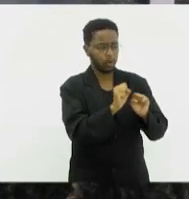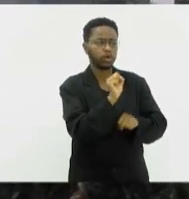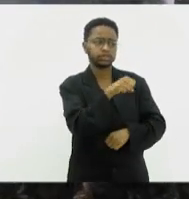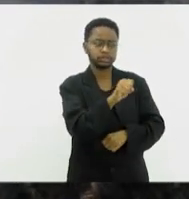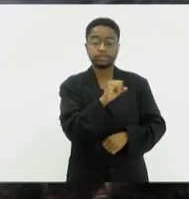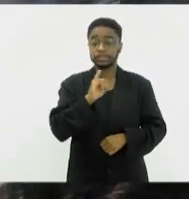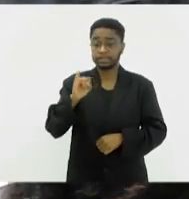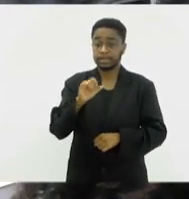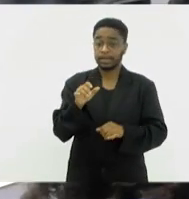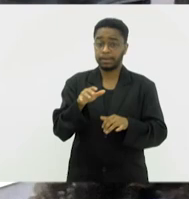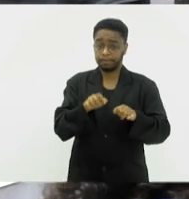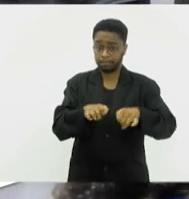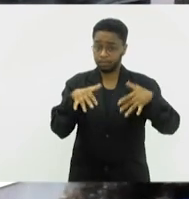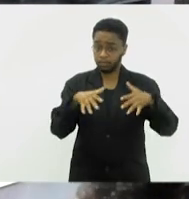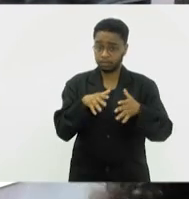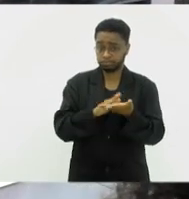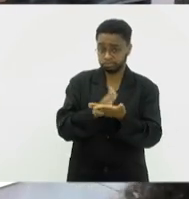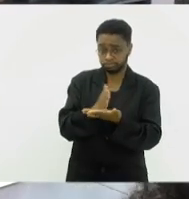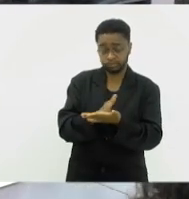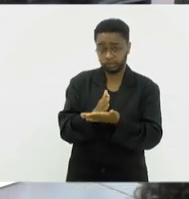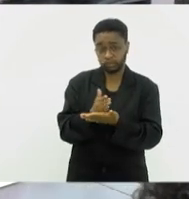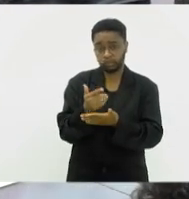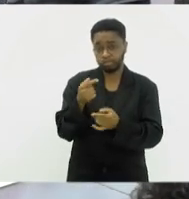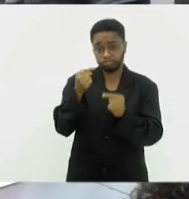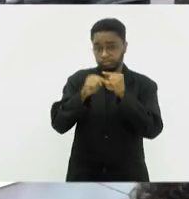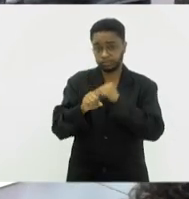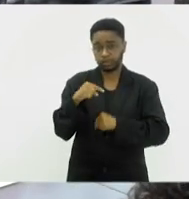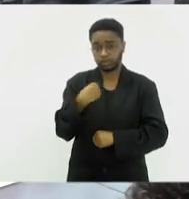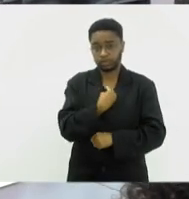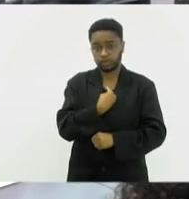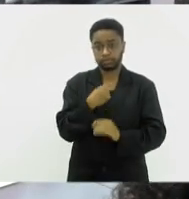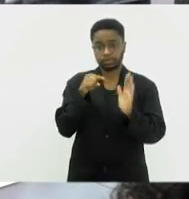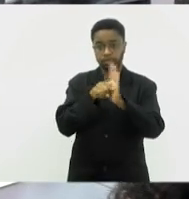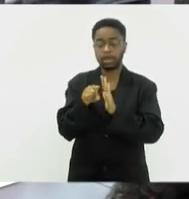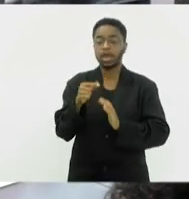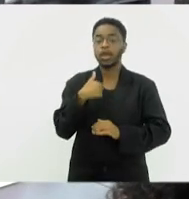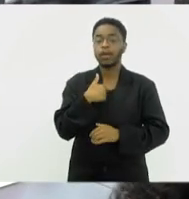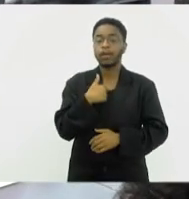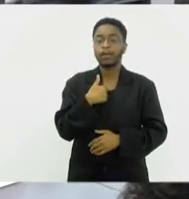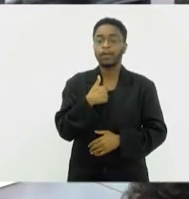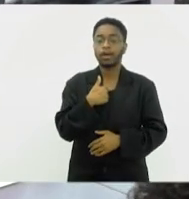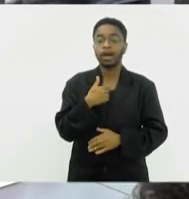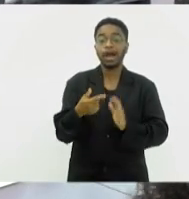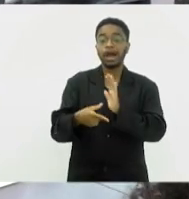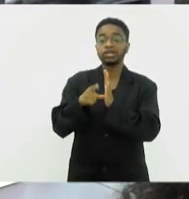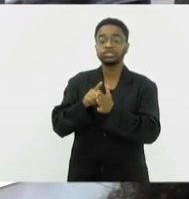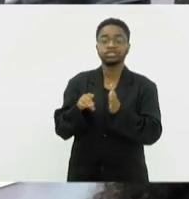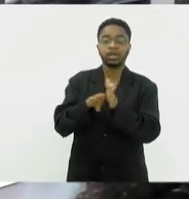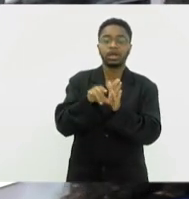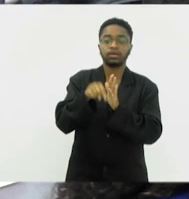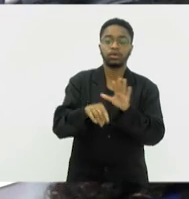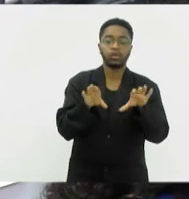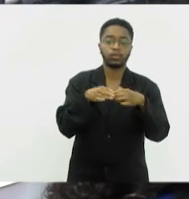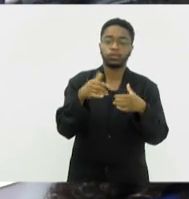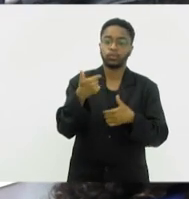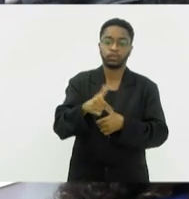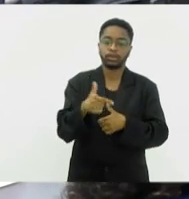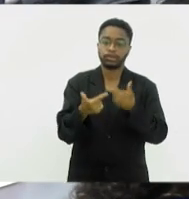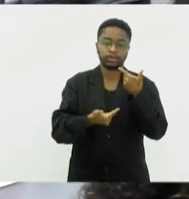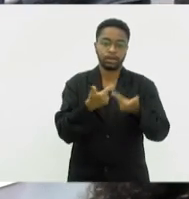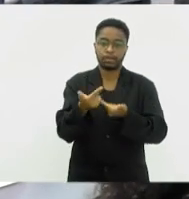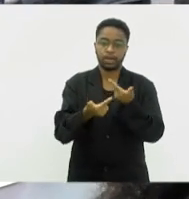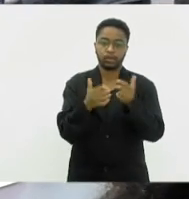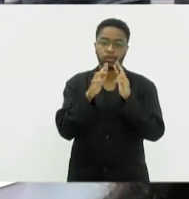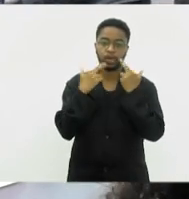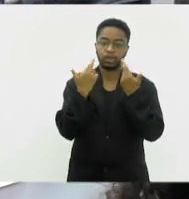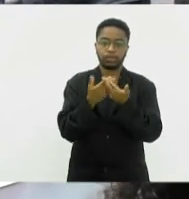à plateia, quem quer que seja, não tem sentido a gente fazer sabatina. Antes de Vossa Excelência chegar a essa comissão, a comissão nem tinha esse trabalho com a sabatina, era